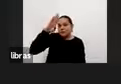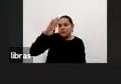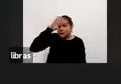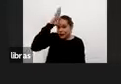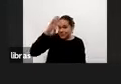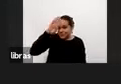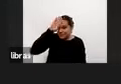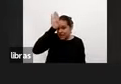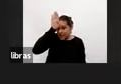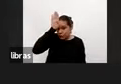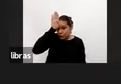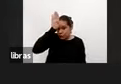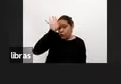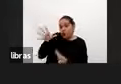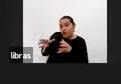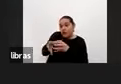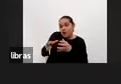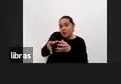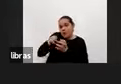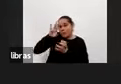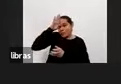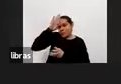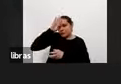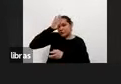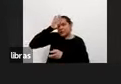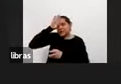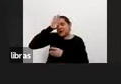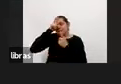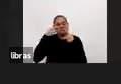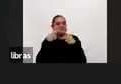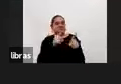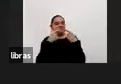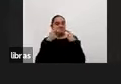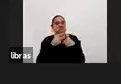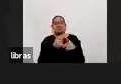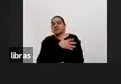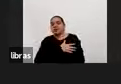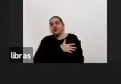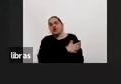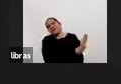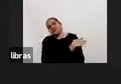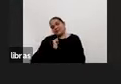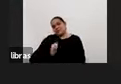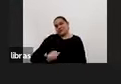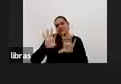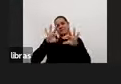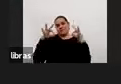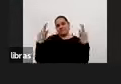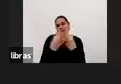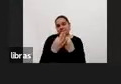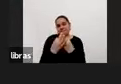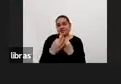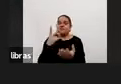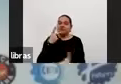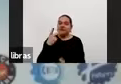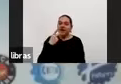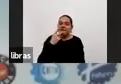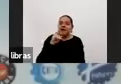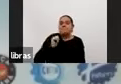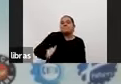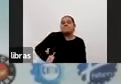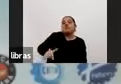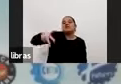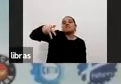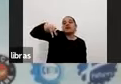e os bolsonaristas eram críticos do Bolsa Família. Eles, sim, falavam, inclusive, Bolsa Vagabundo, né? Claro.